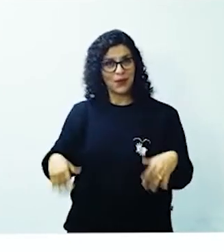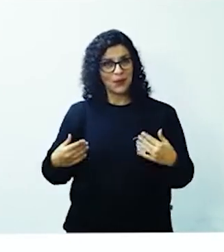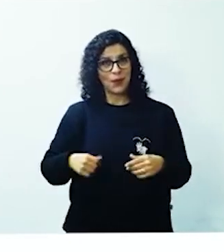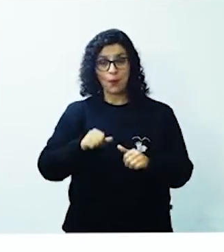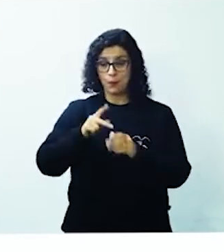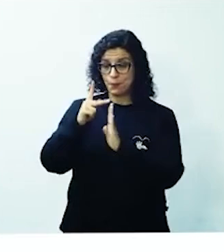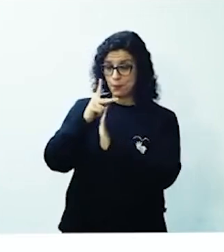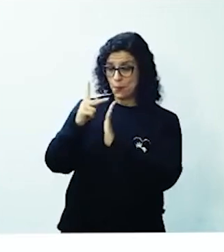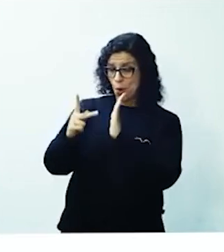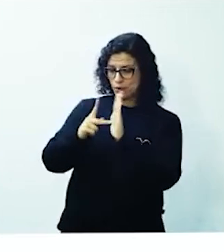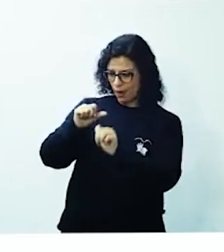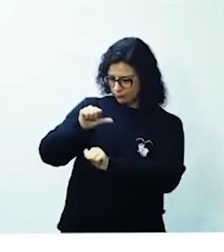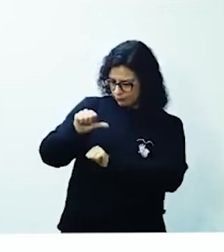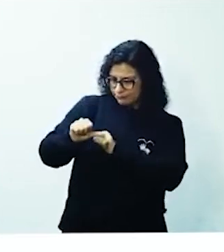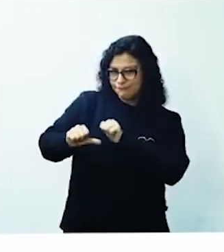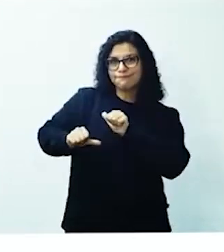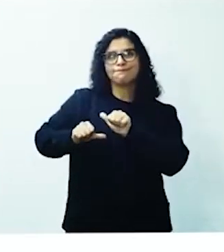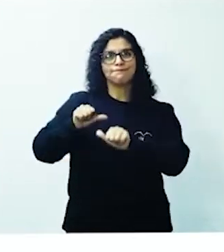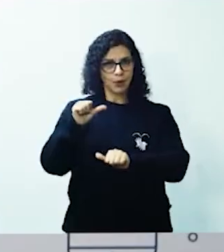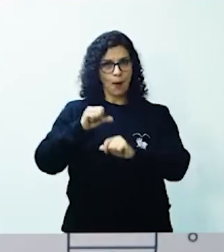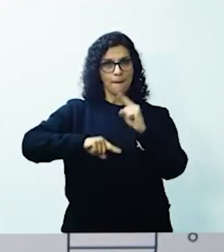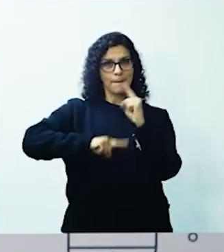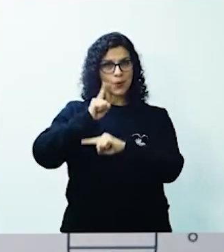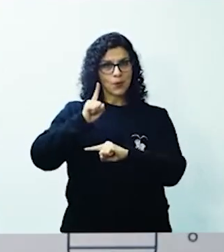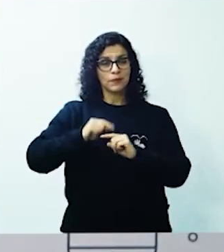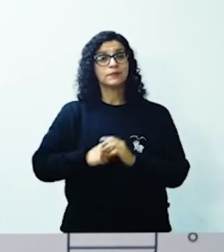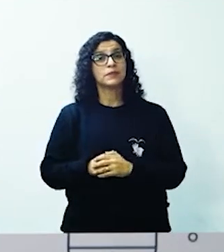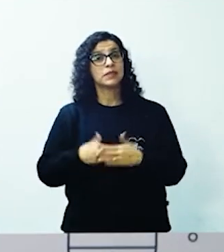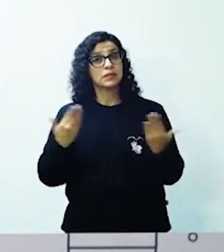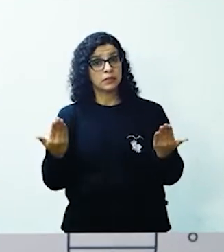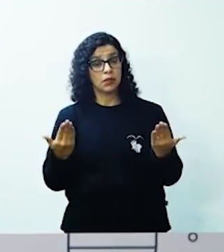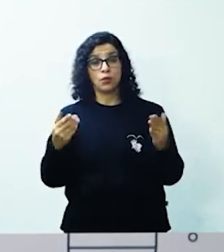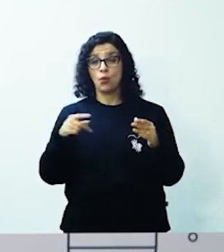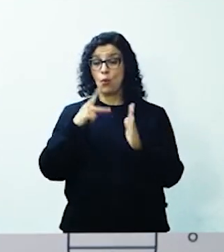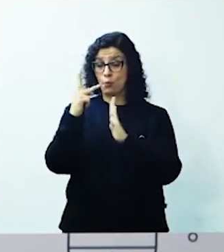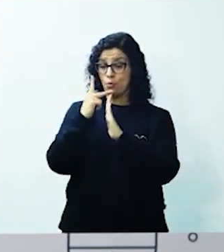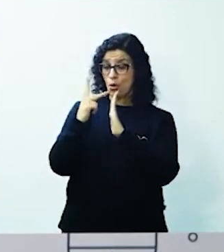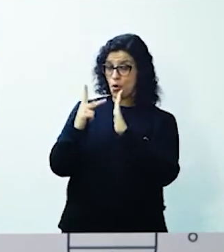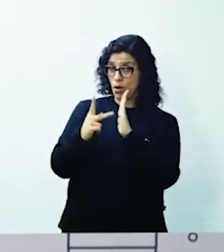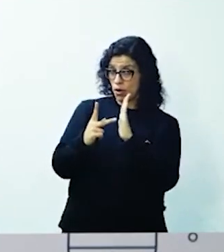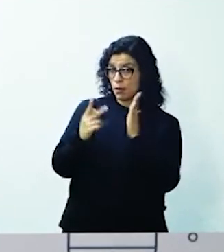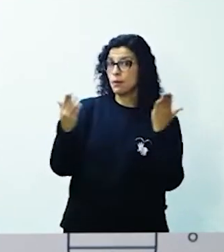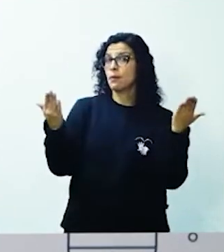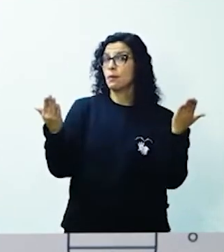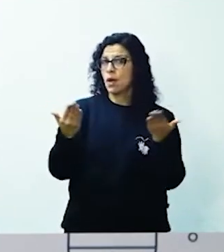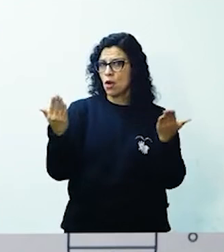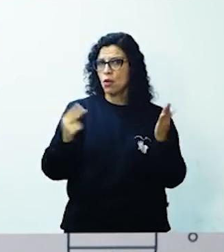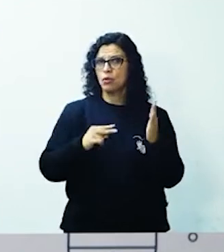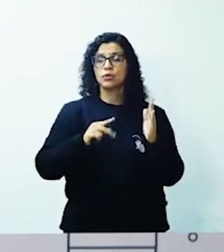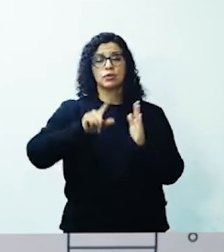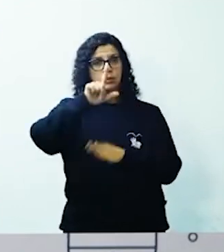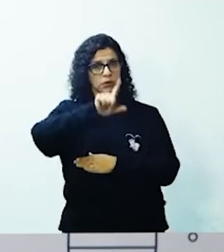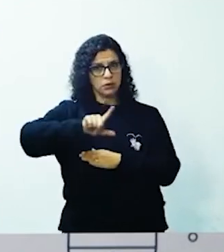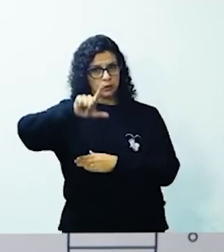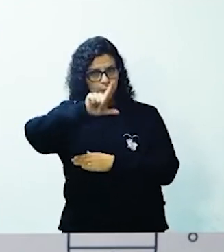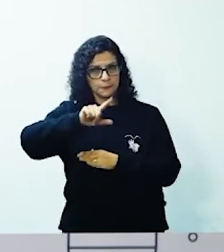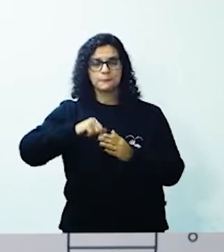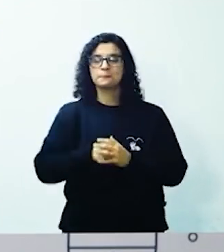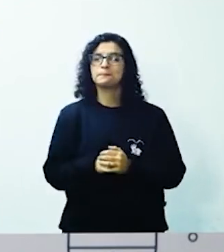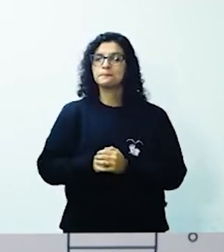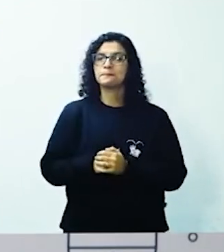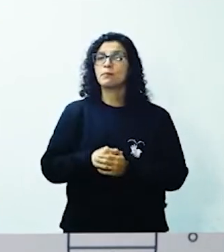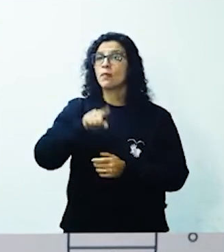nome, Poesia que Transforma. O nosso poema, a nossa literatura de